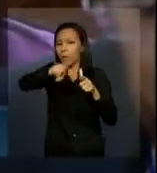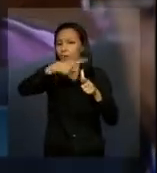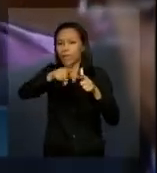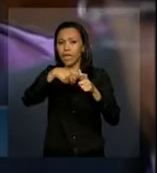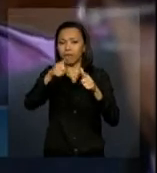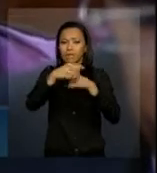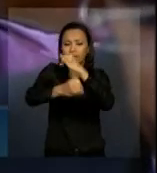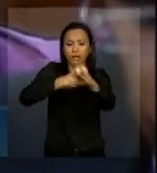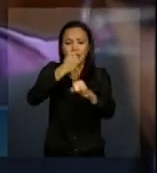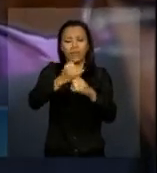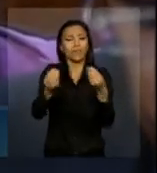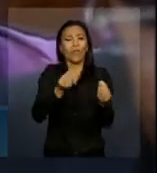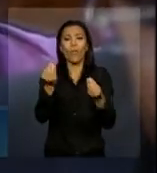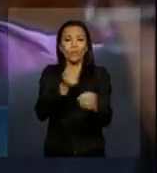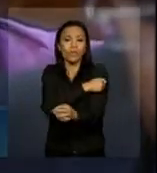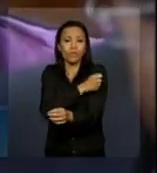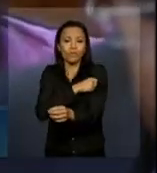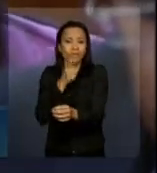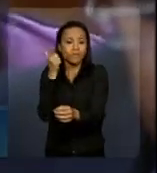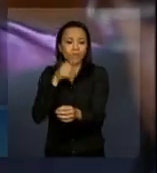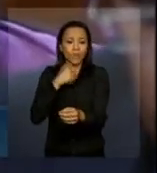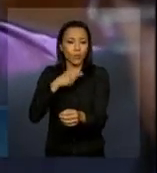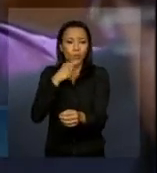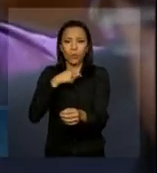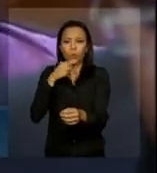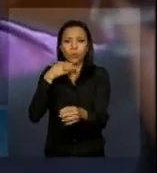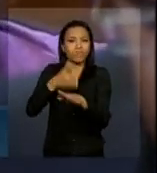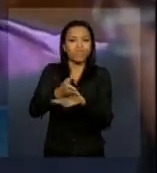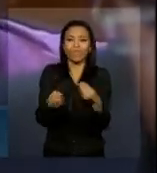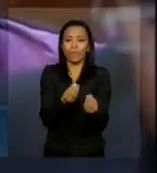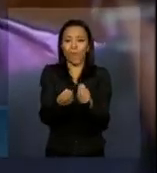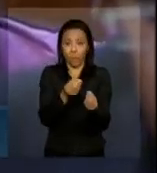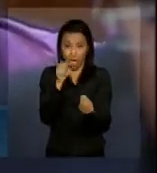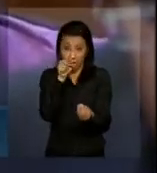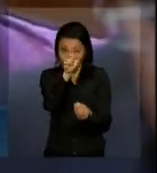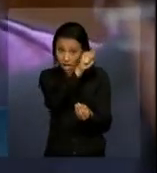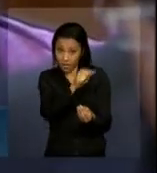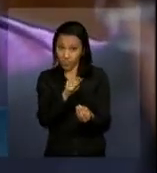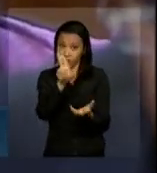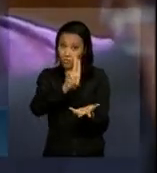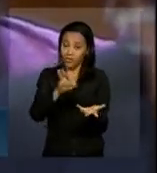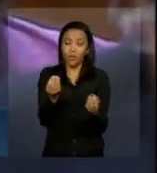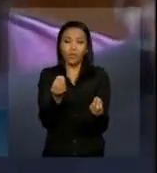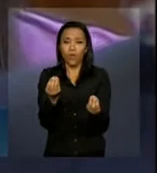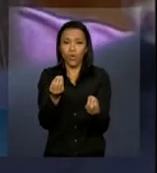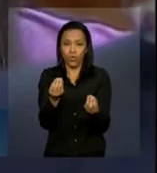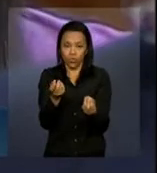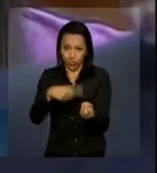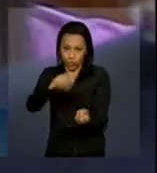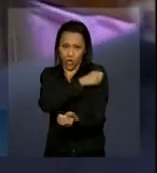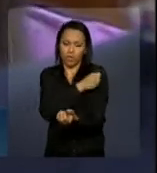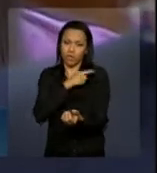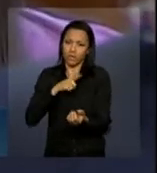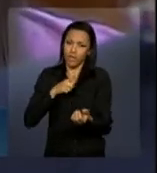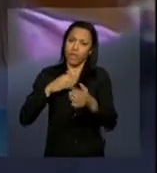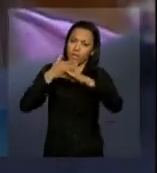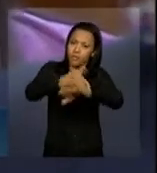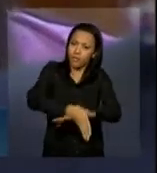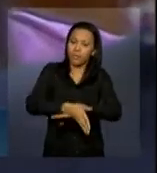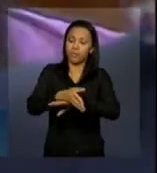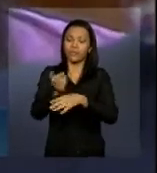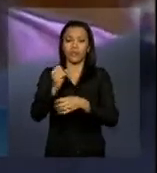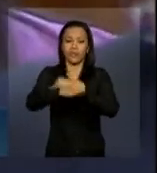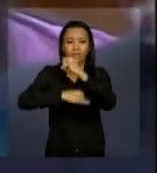alguma dificuldade em acessar a internet é essas instituições eles vão é os alunos têm acesso à internet por meio